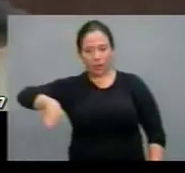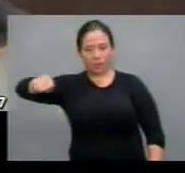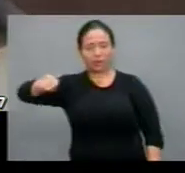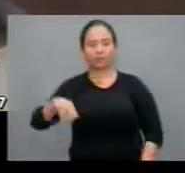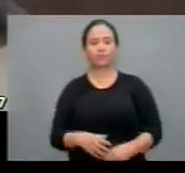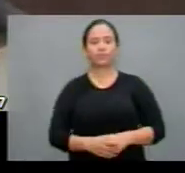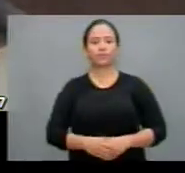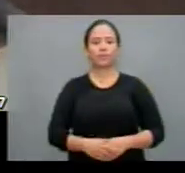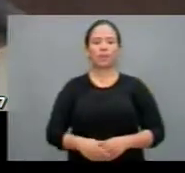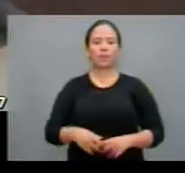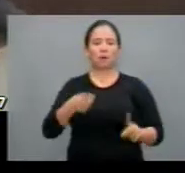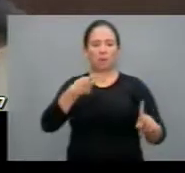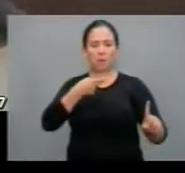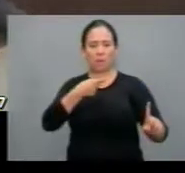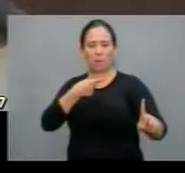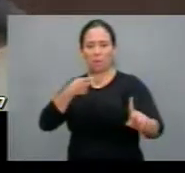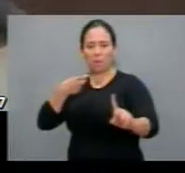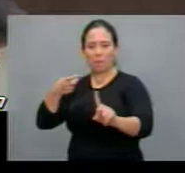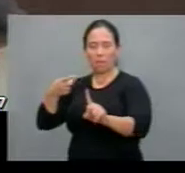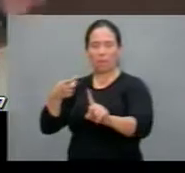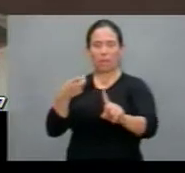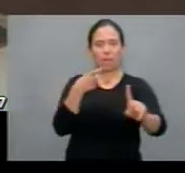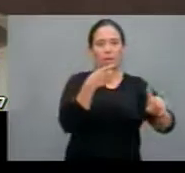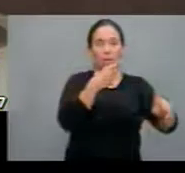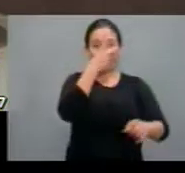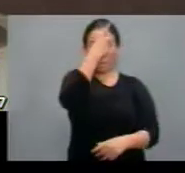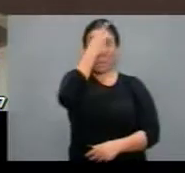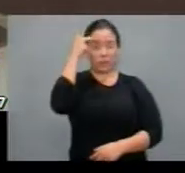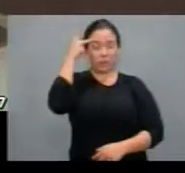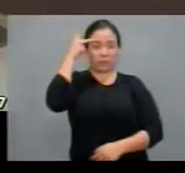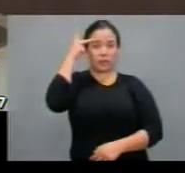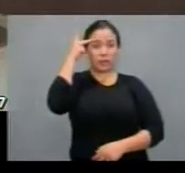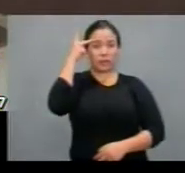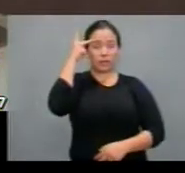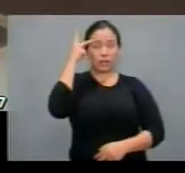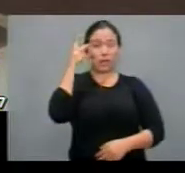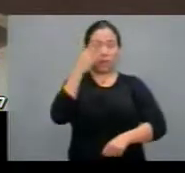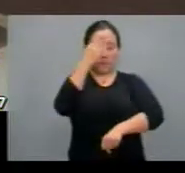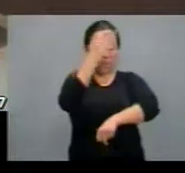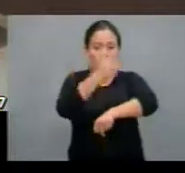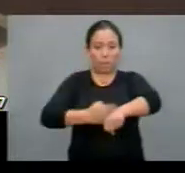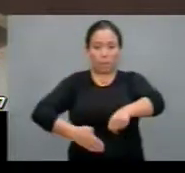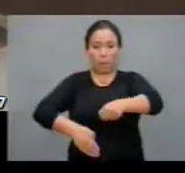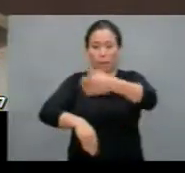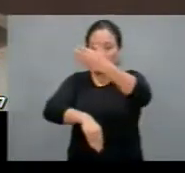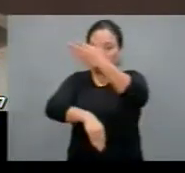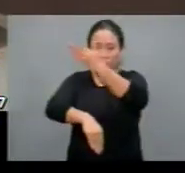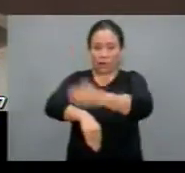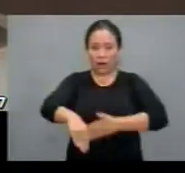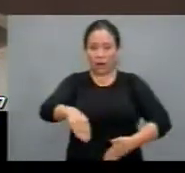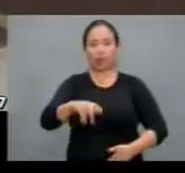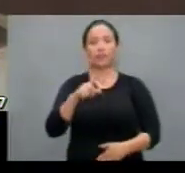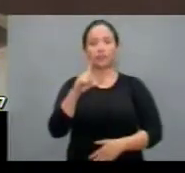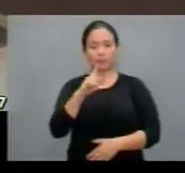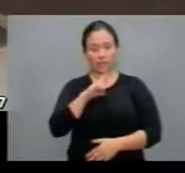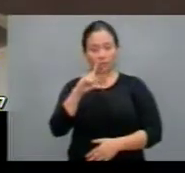com mutilação de pessoas tiveram suas mãos decepadas por jagunços